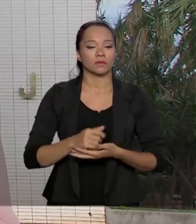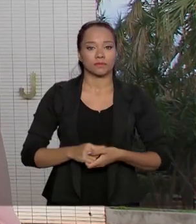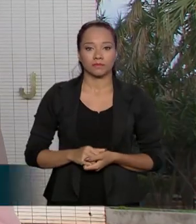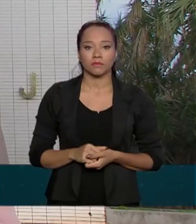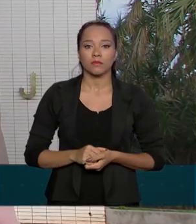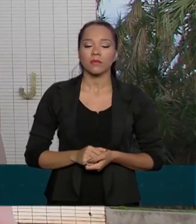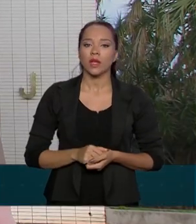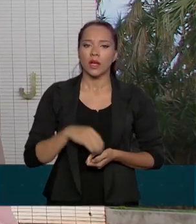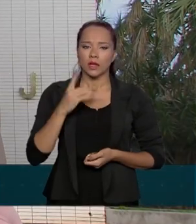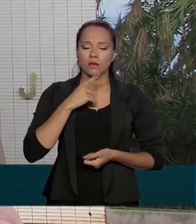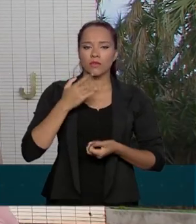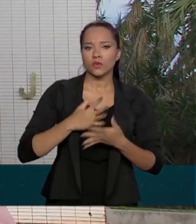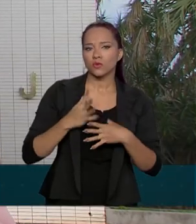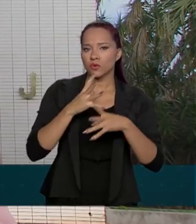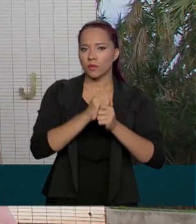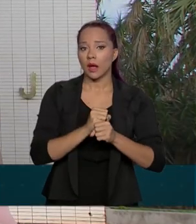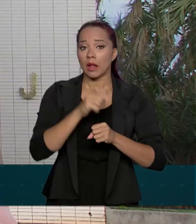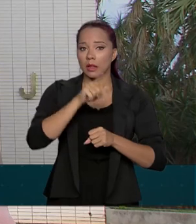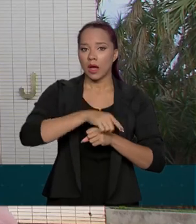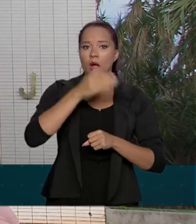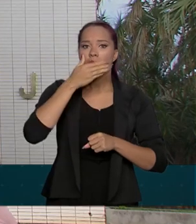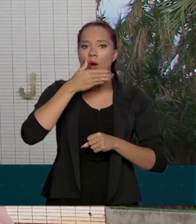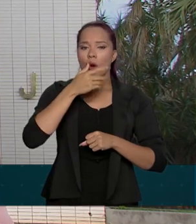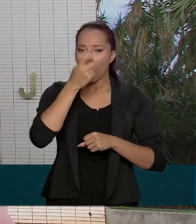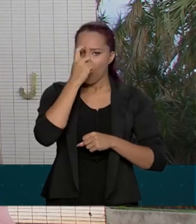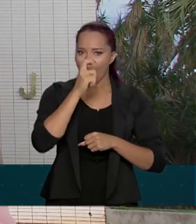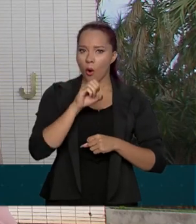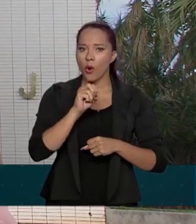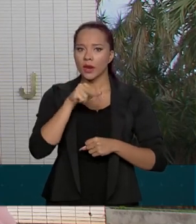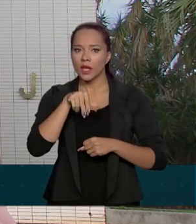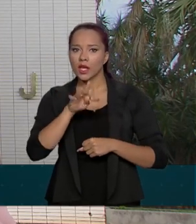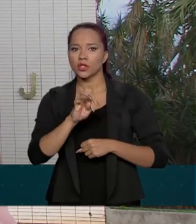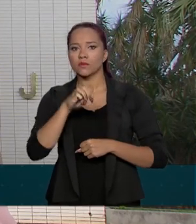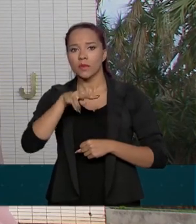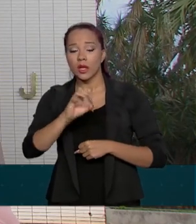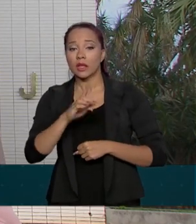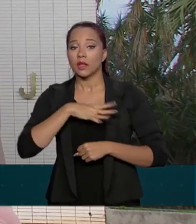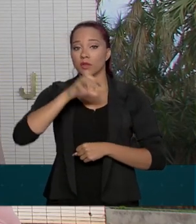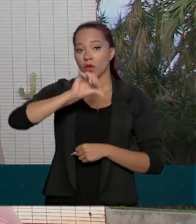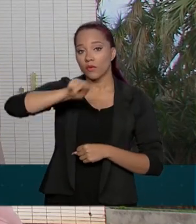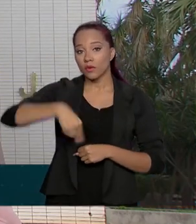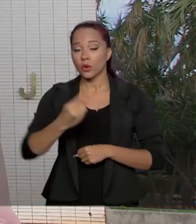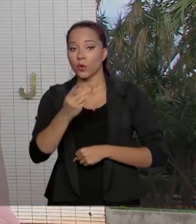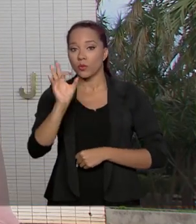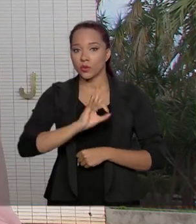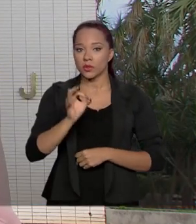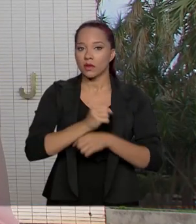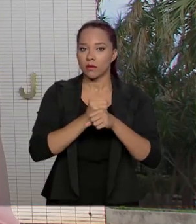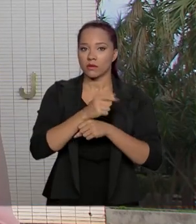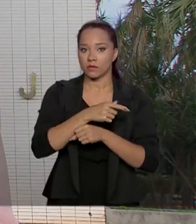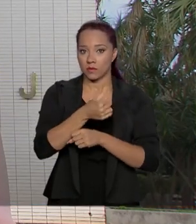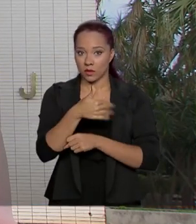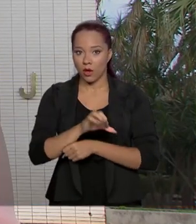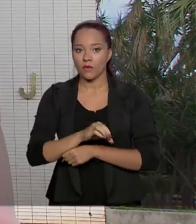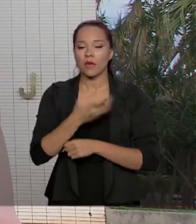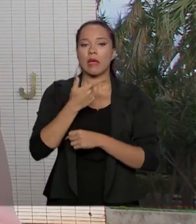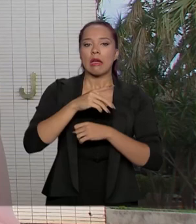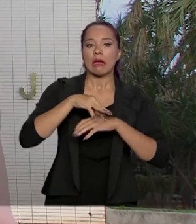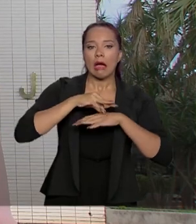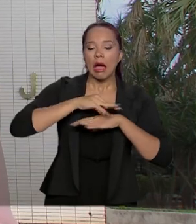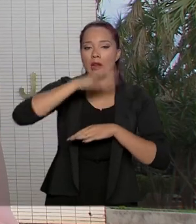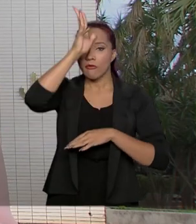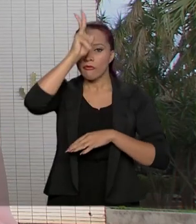levantamento, as exportações para o Oriente Médio tiveram alta de 9,1% em 2019. Carne de frango,